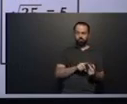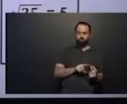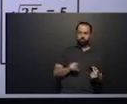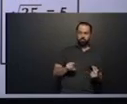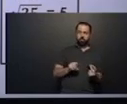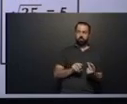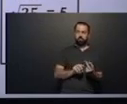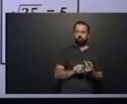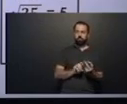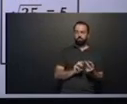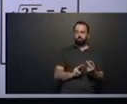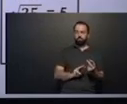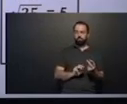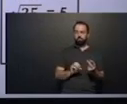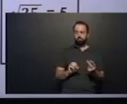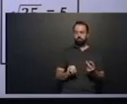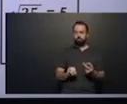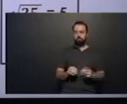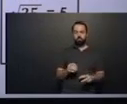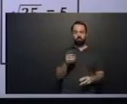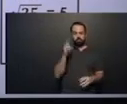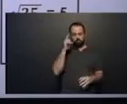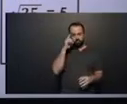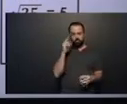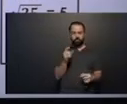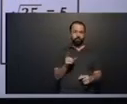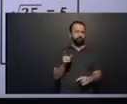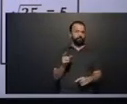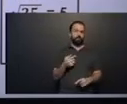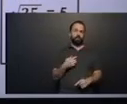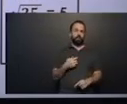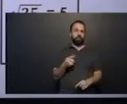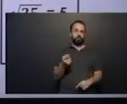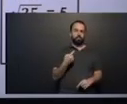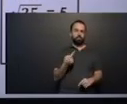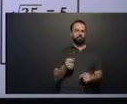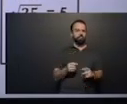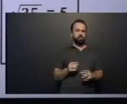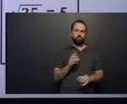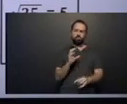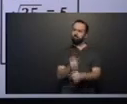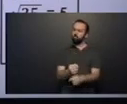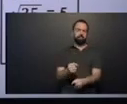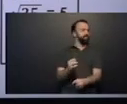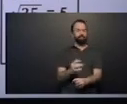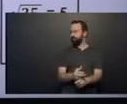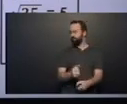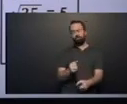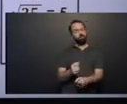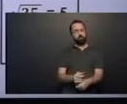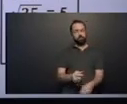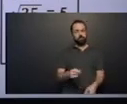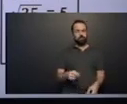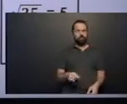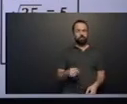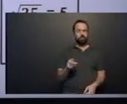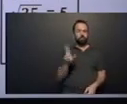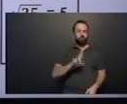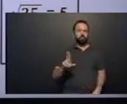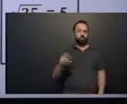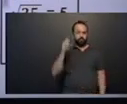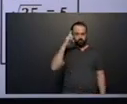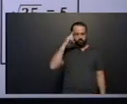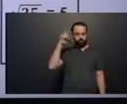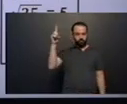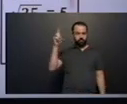Observe que nós não estamos fazendo cálculos, né? A gente está fazendo um cálculo mental. Se a